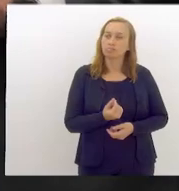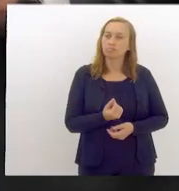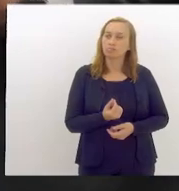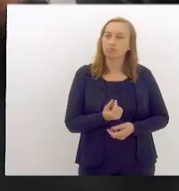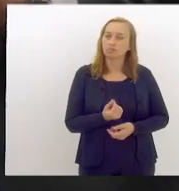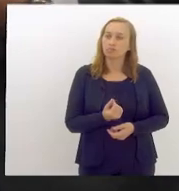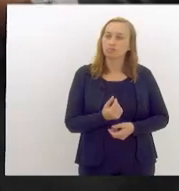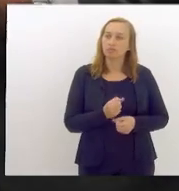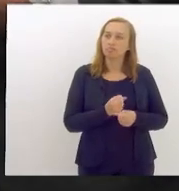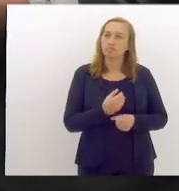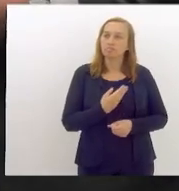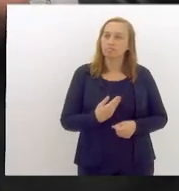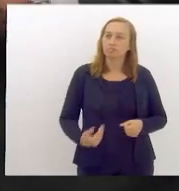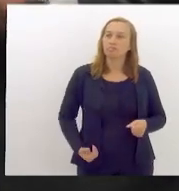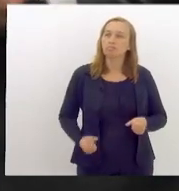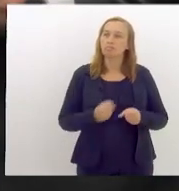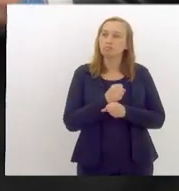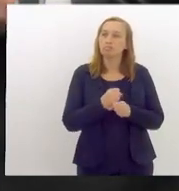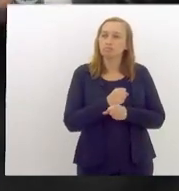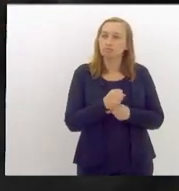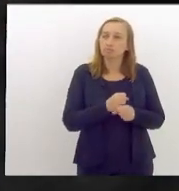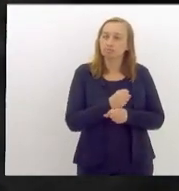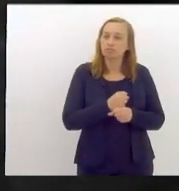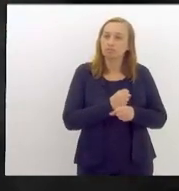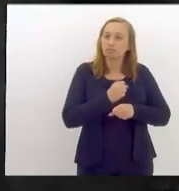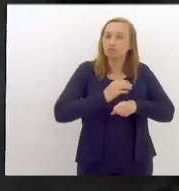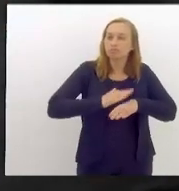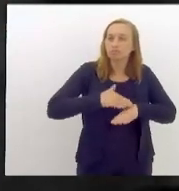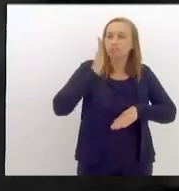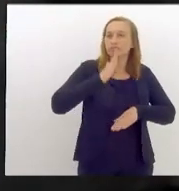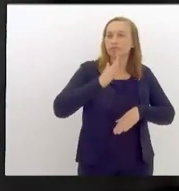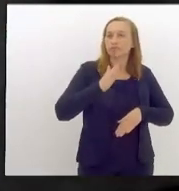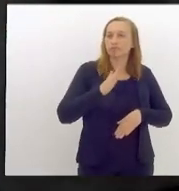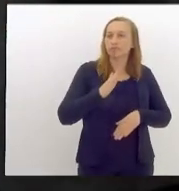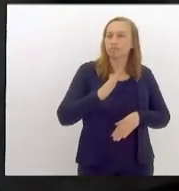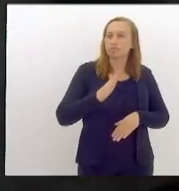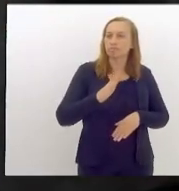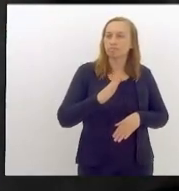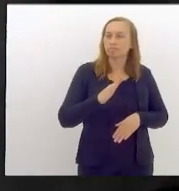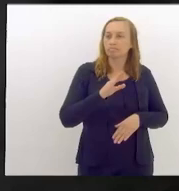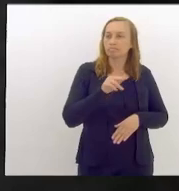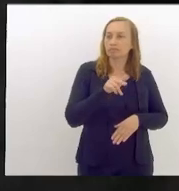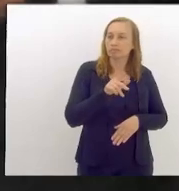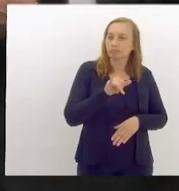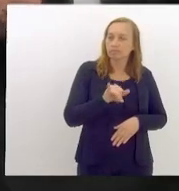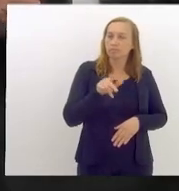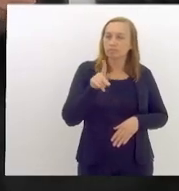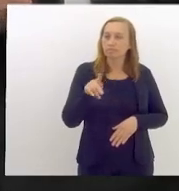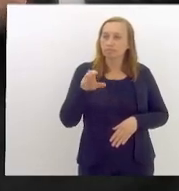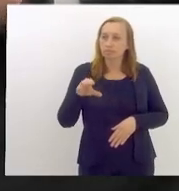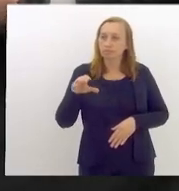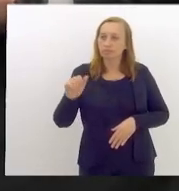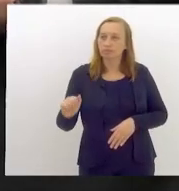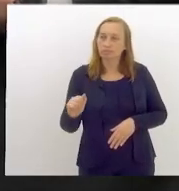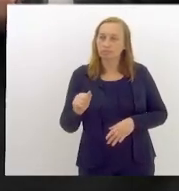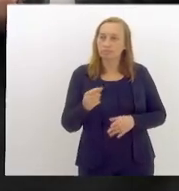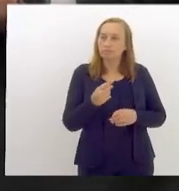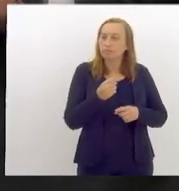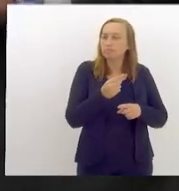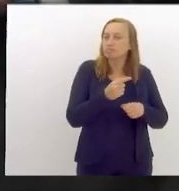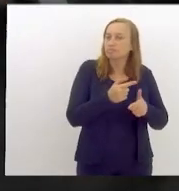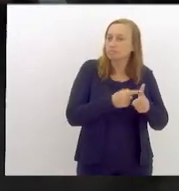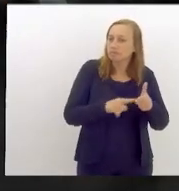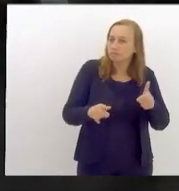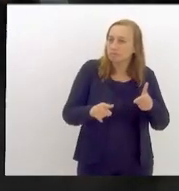ano for superior ao IPCA quando dividida